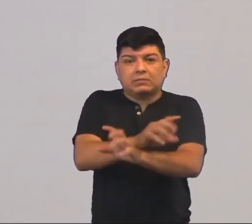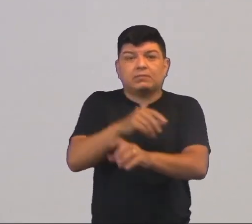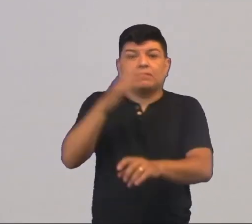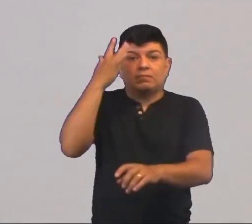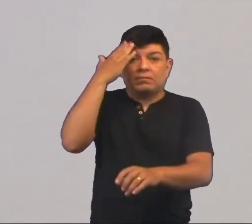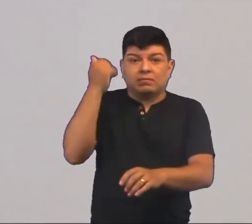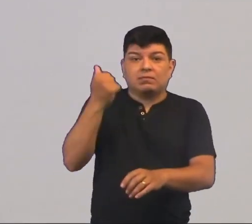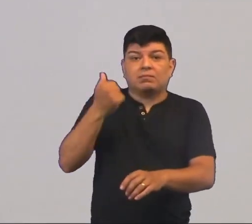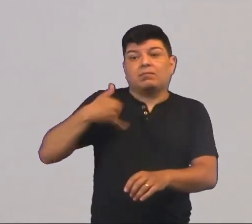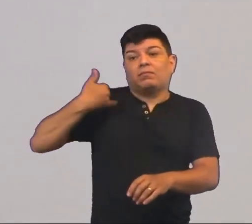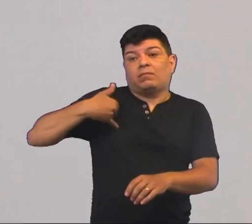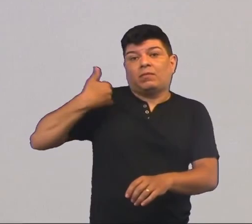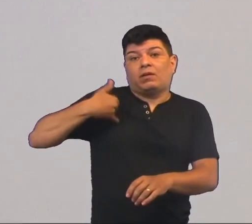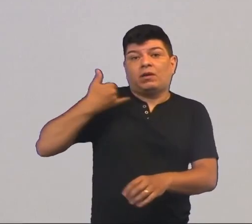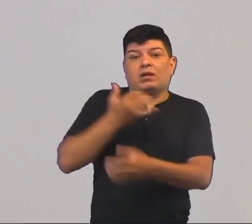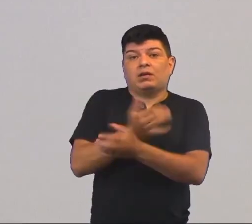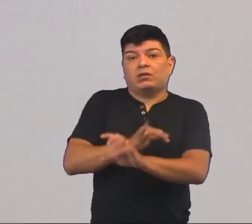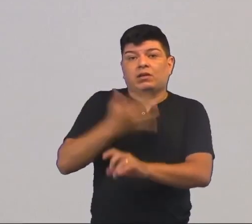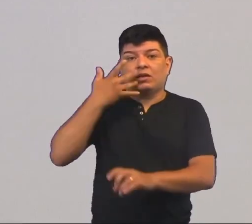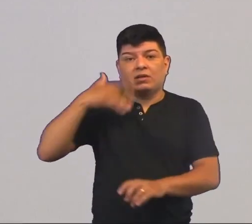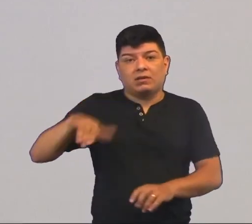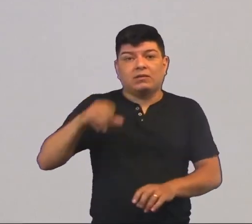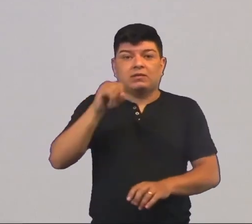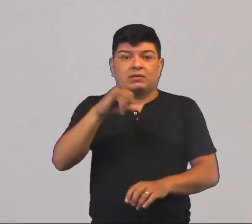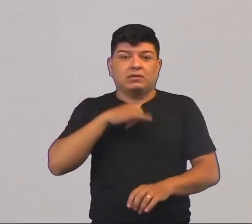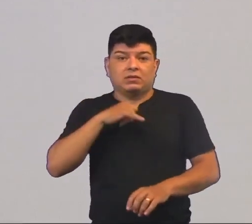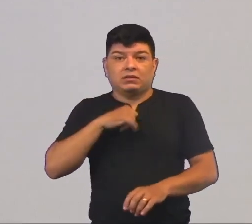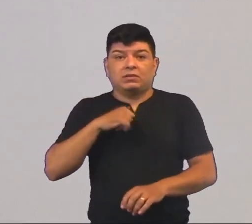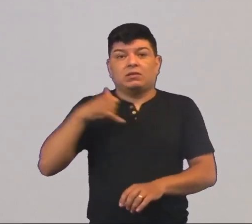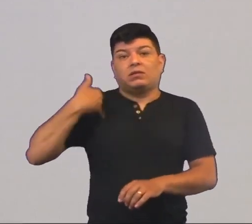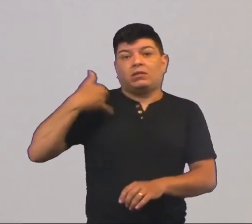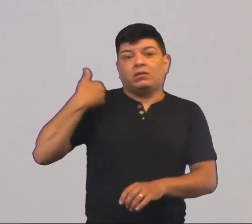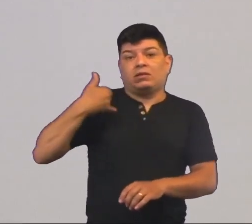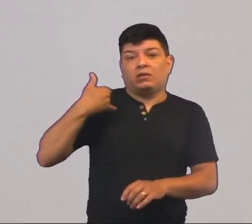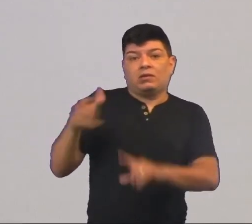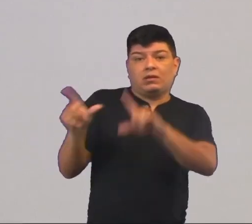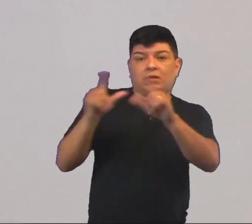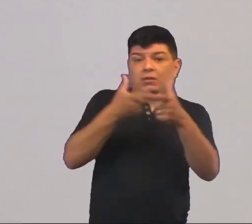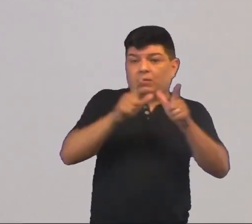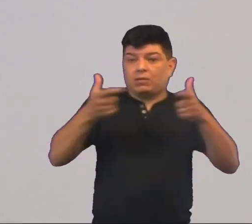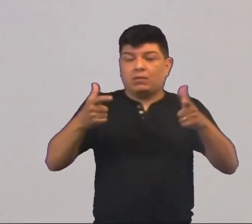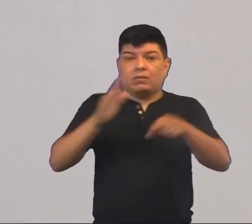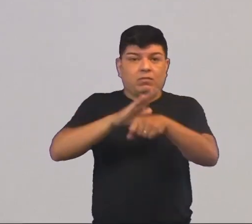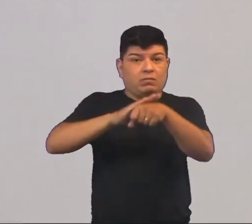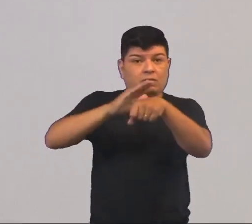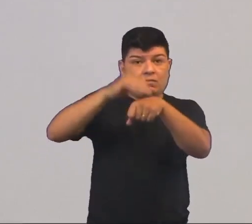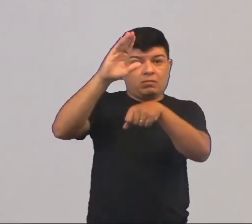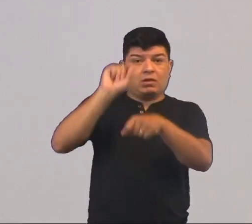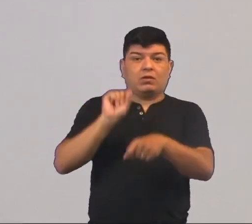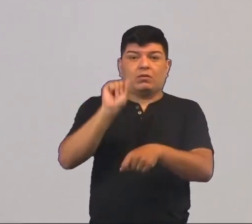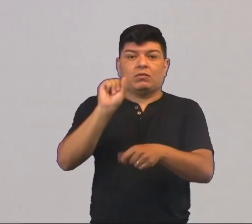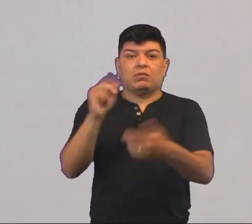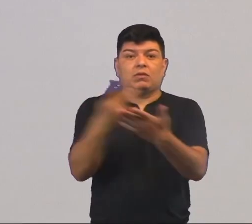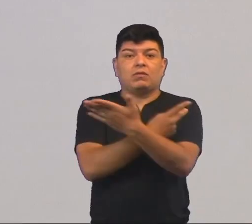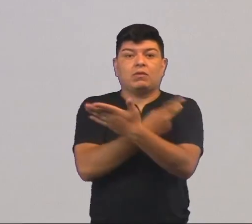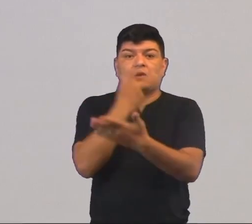para saber a idade óssea da criança. Se ela tiver com uma idade óssea um pouco avançada, o que vai